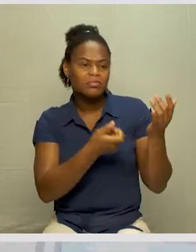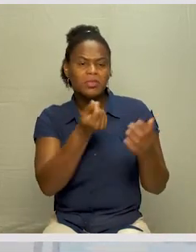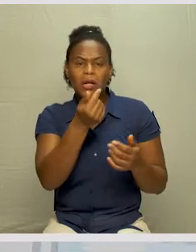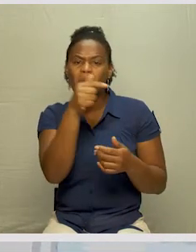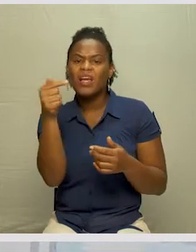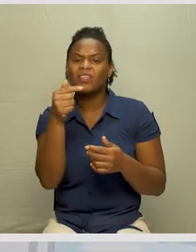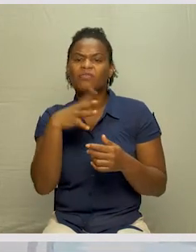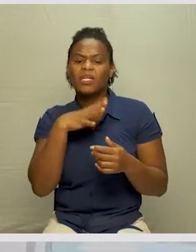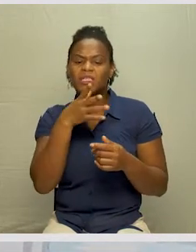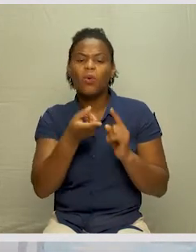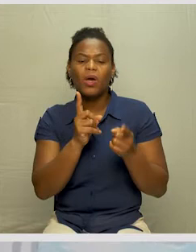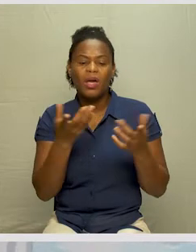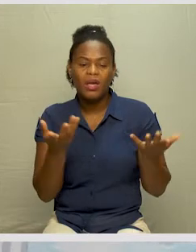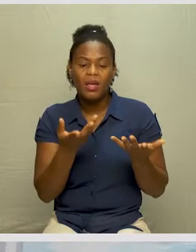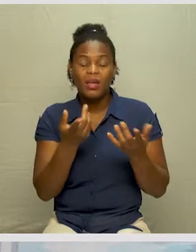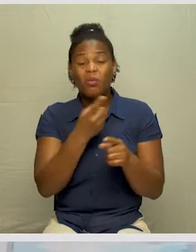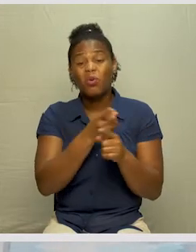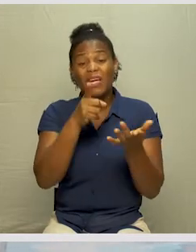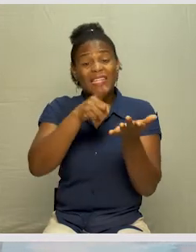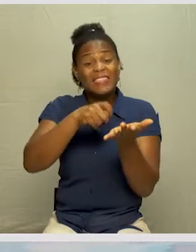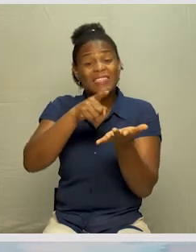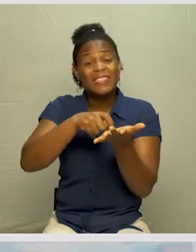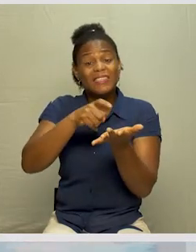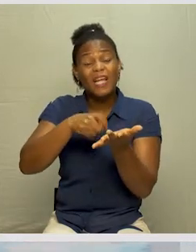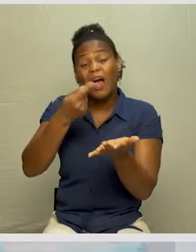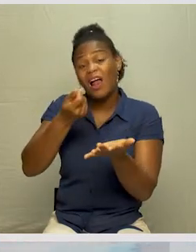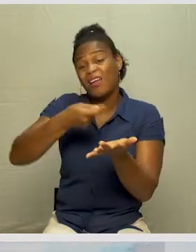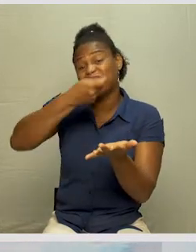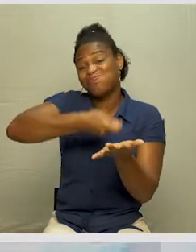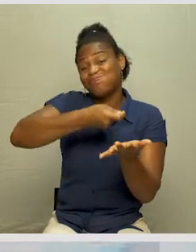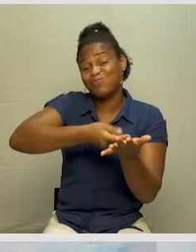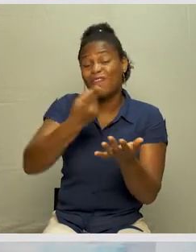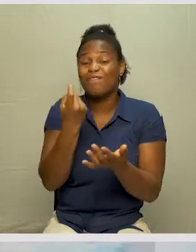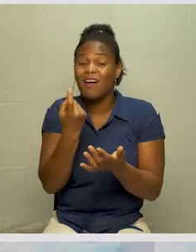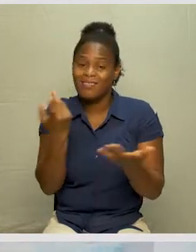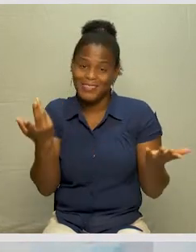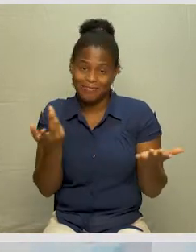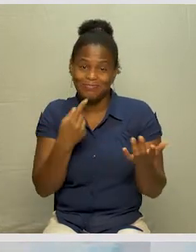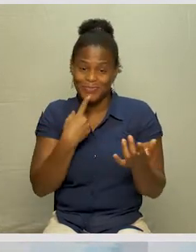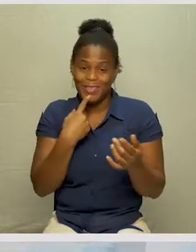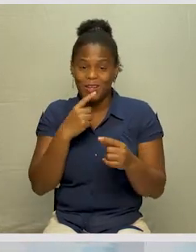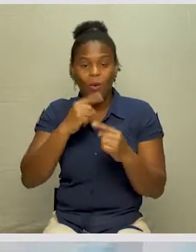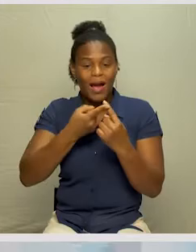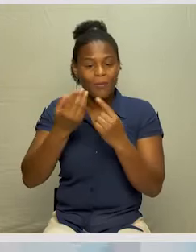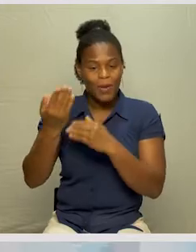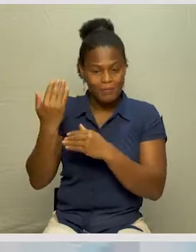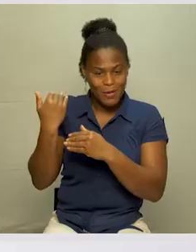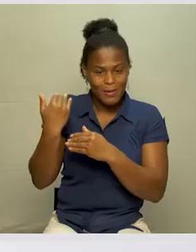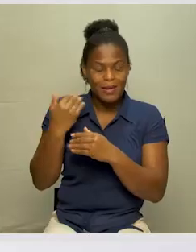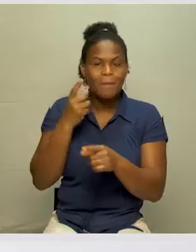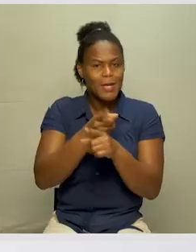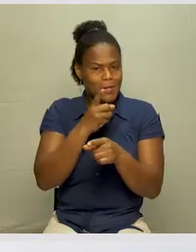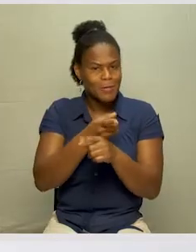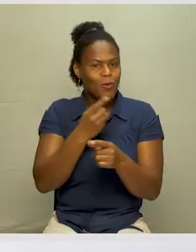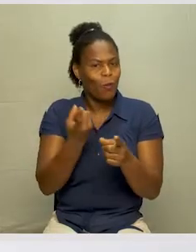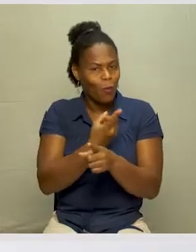Vamos lá, significa o quê? Necessidade líquida de financiamento. Nos outros anos, é fazer a